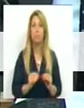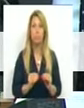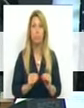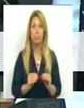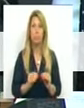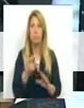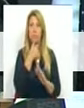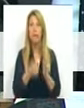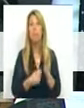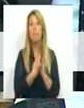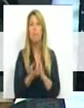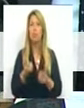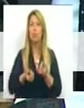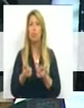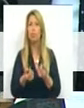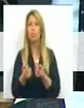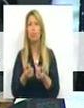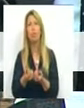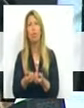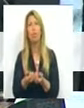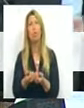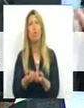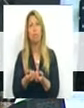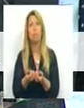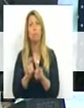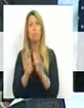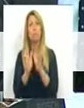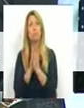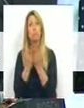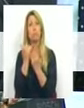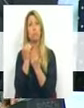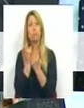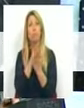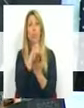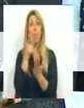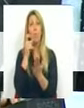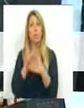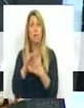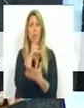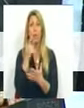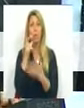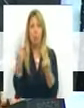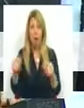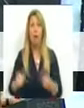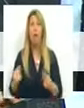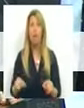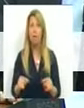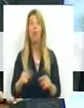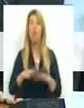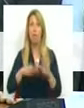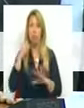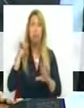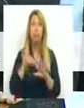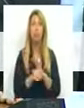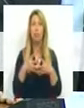as medidas que foram sendo tomadas estavam no commitment catalogo, o banco foi sujeito a uma profunda